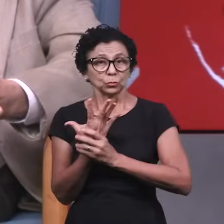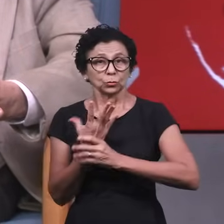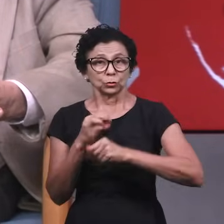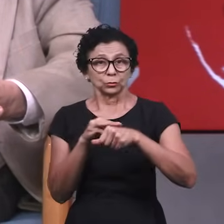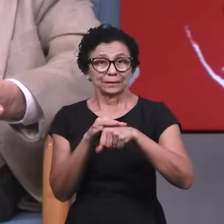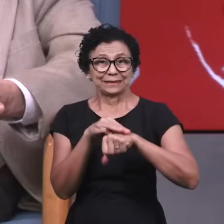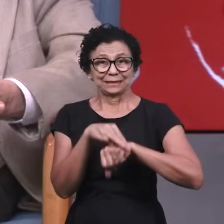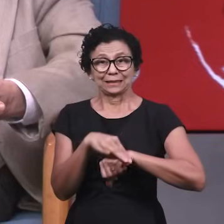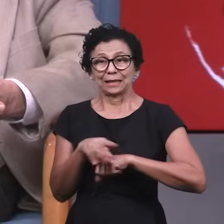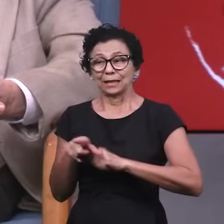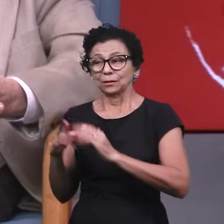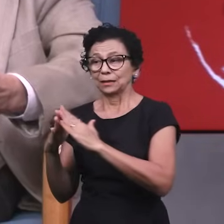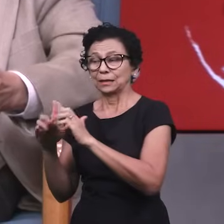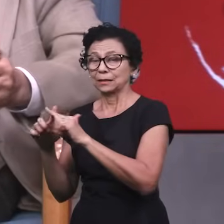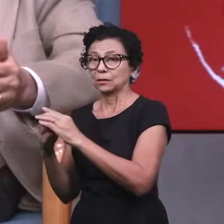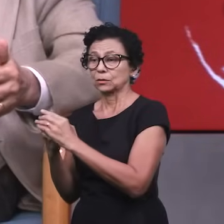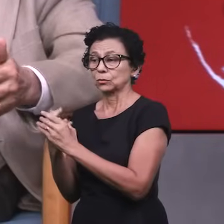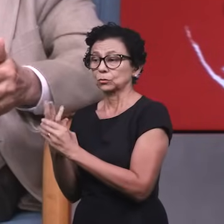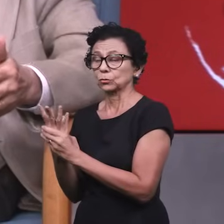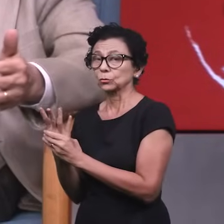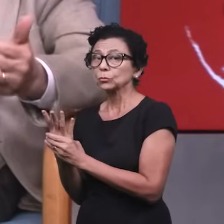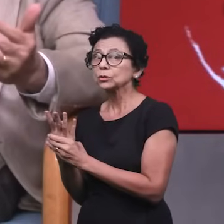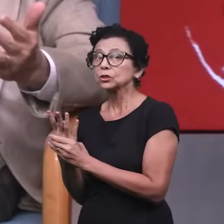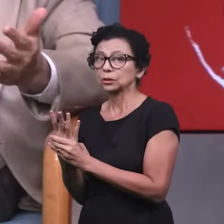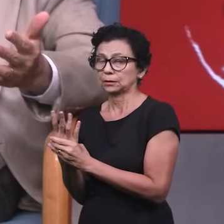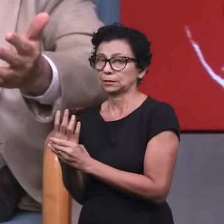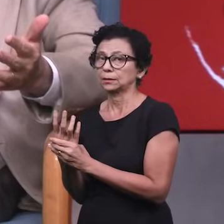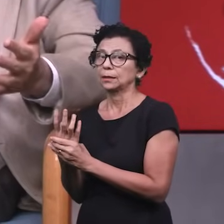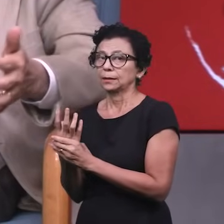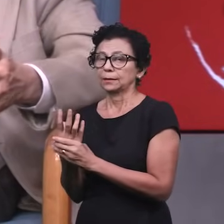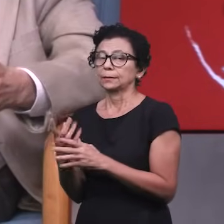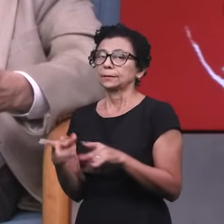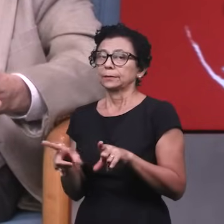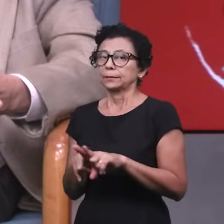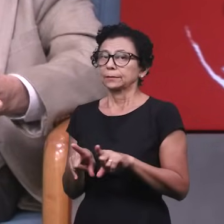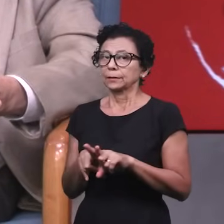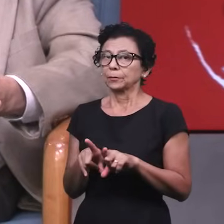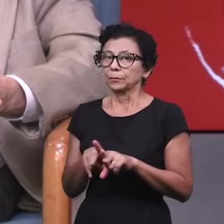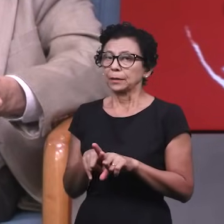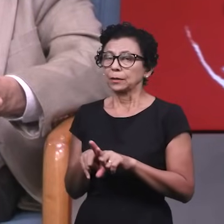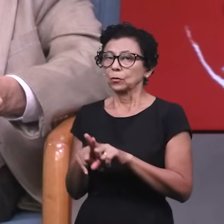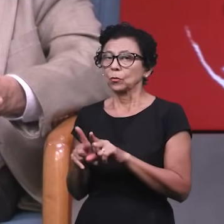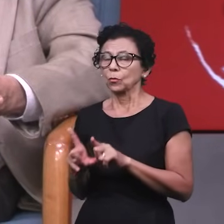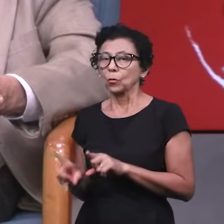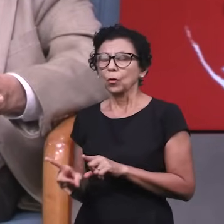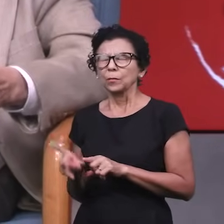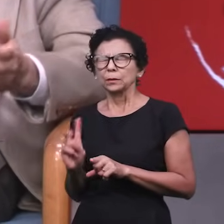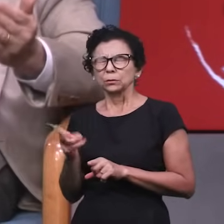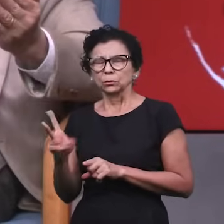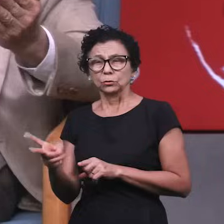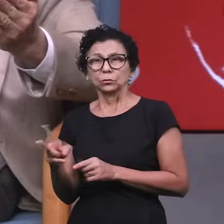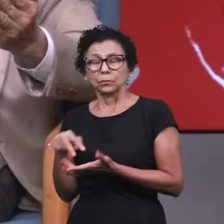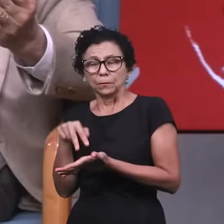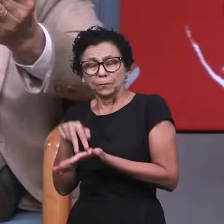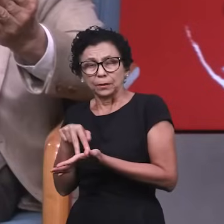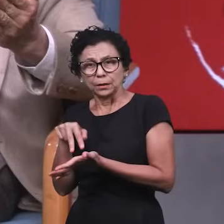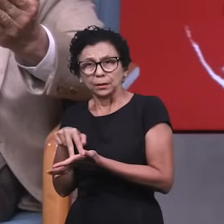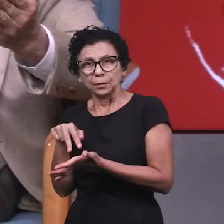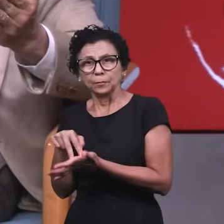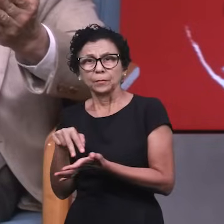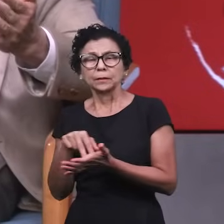da vida da igreja e a forma como ele é estabelecido na igreja.